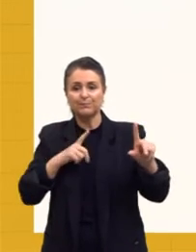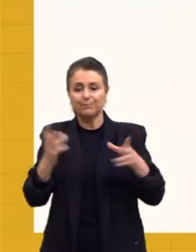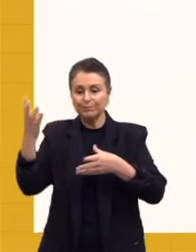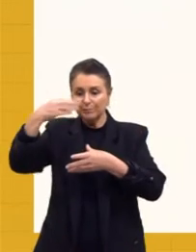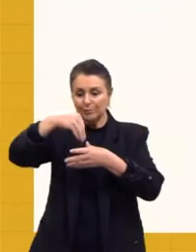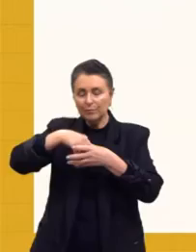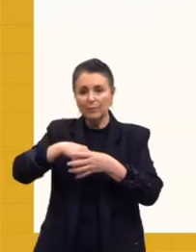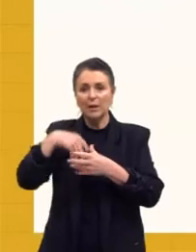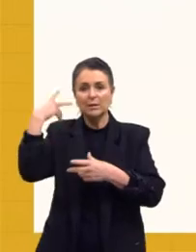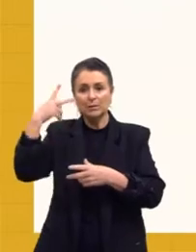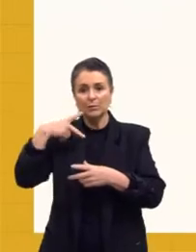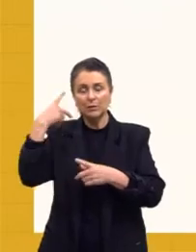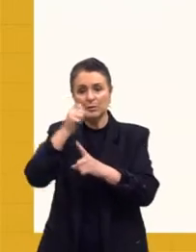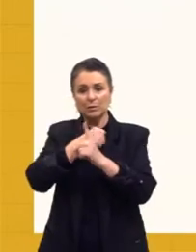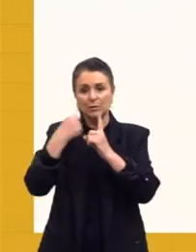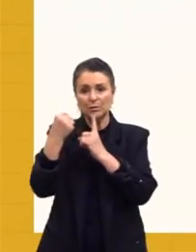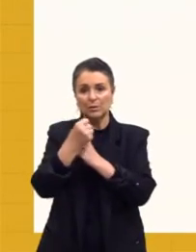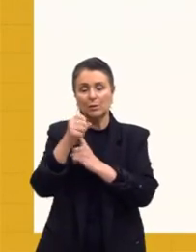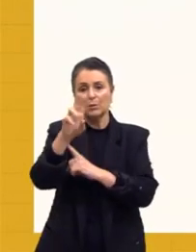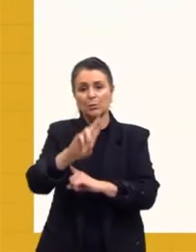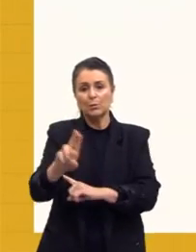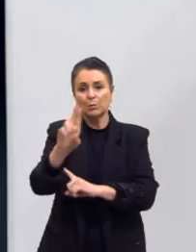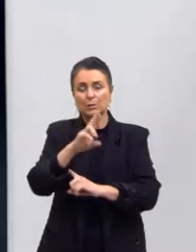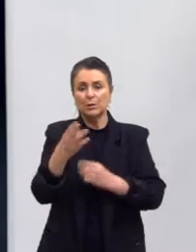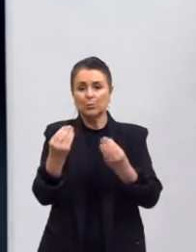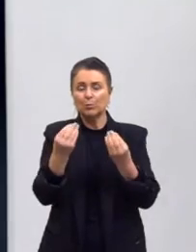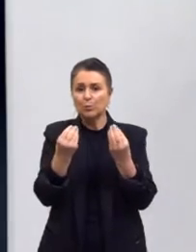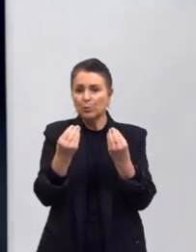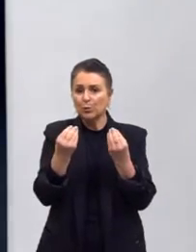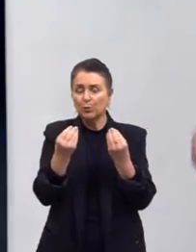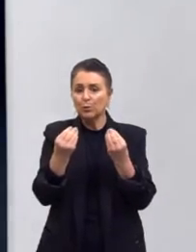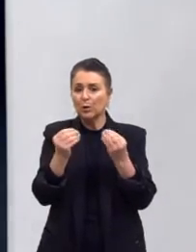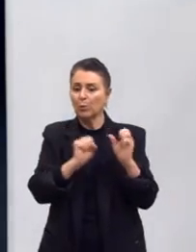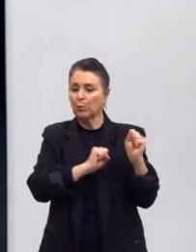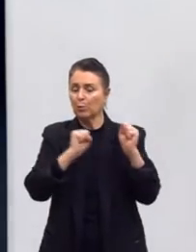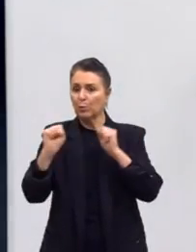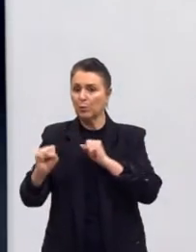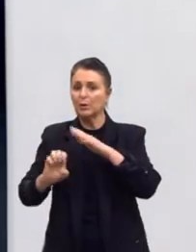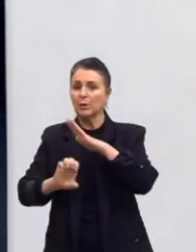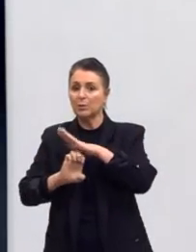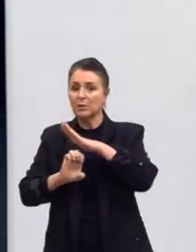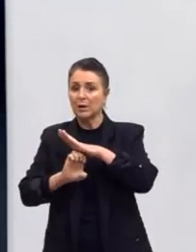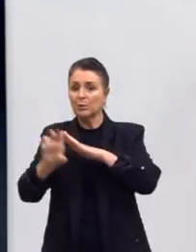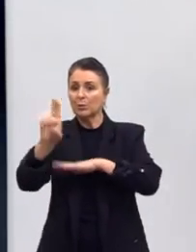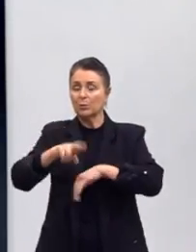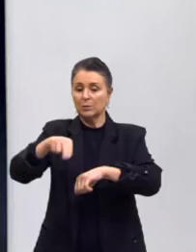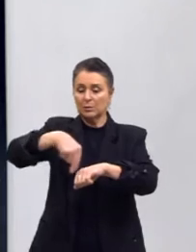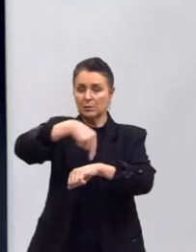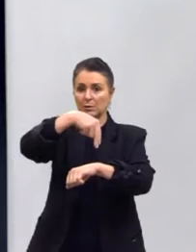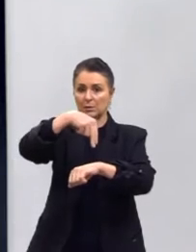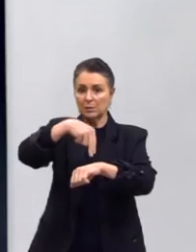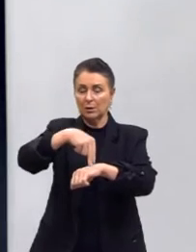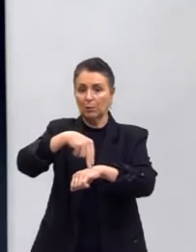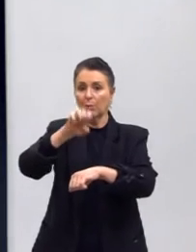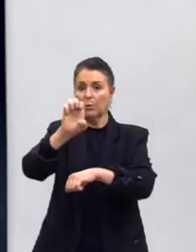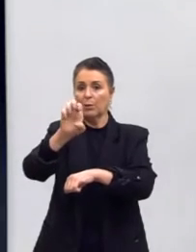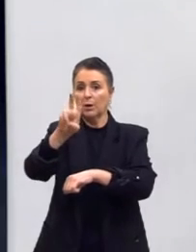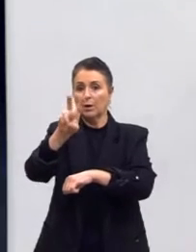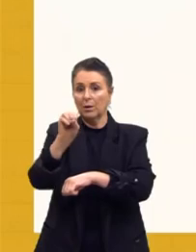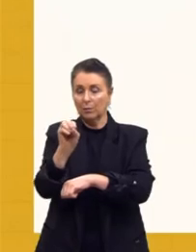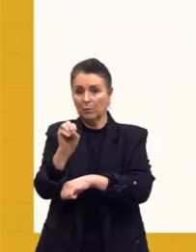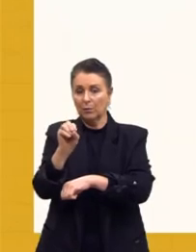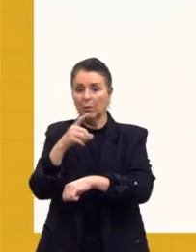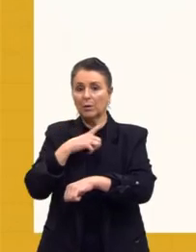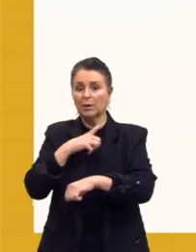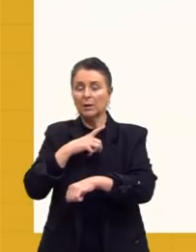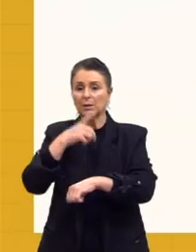mas utilizando muito né o poder do estado com essa nacionaliza são tão o erro tem essas medidas